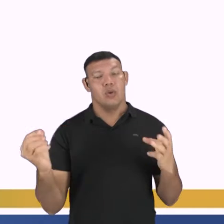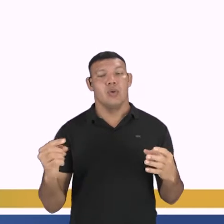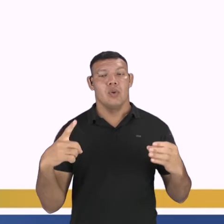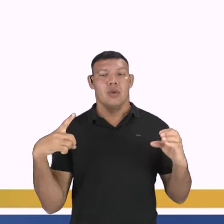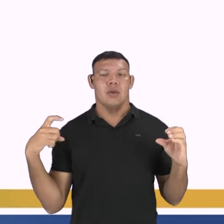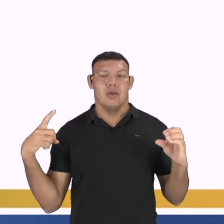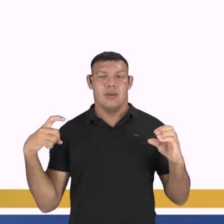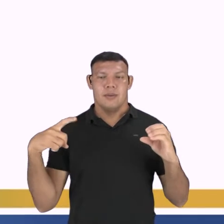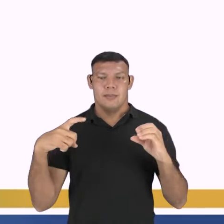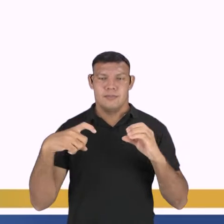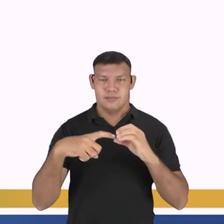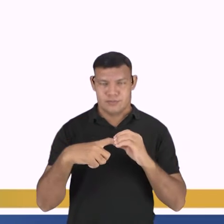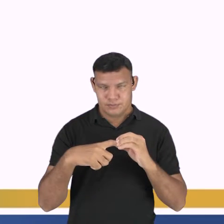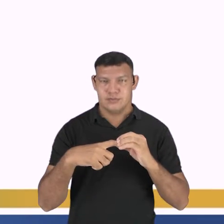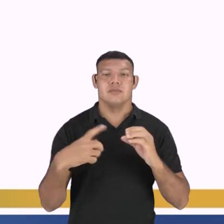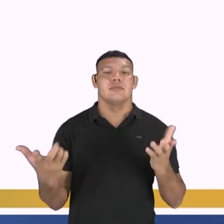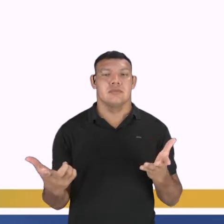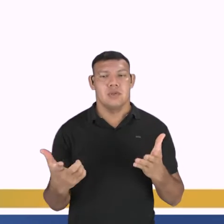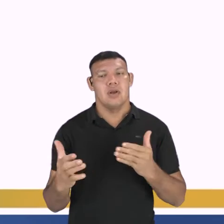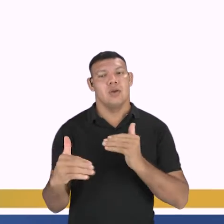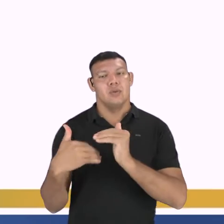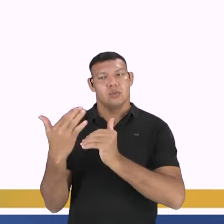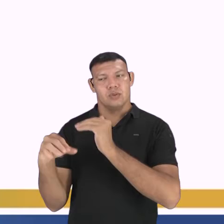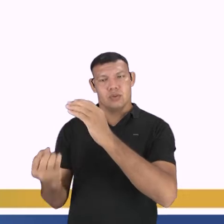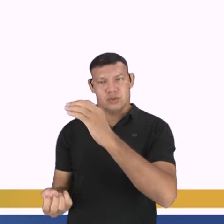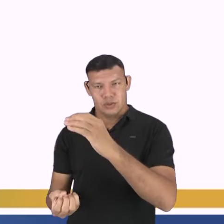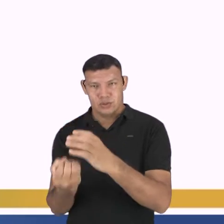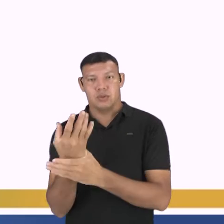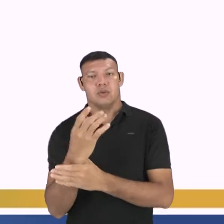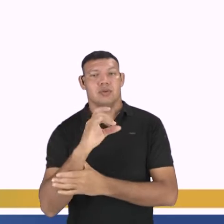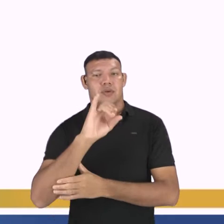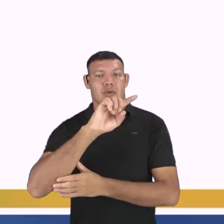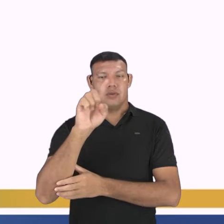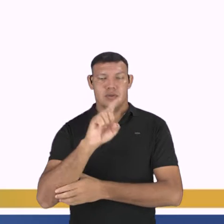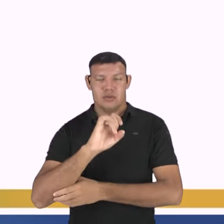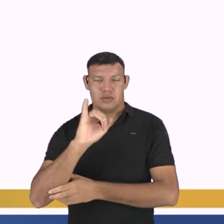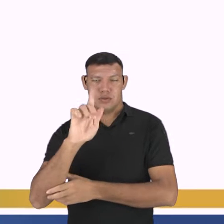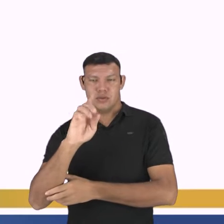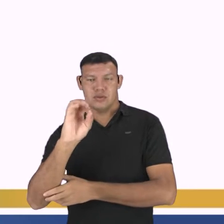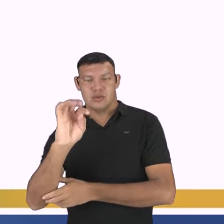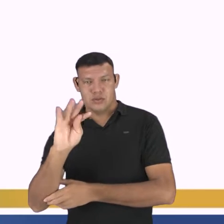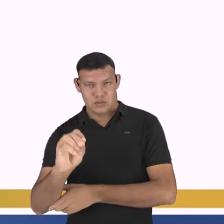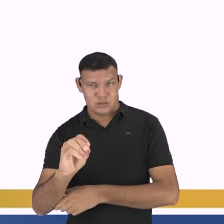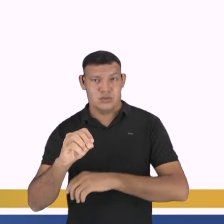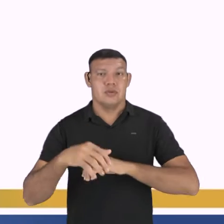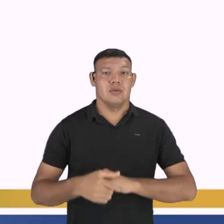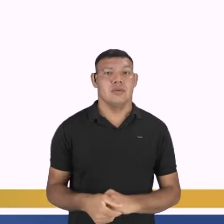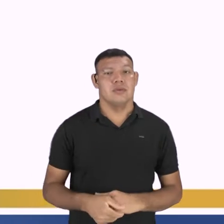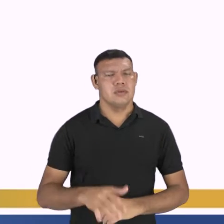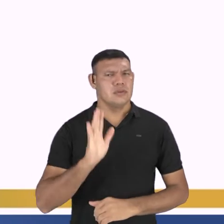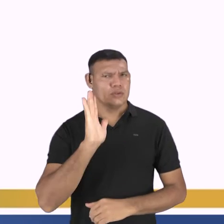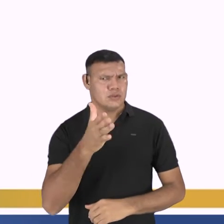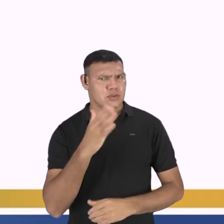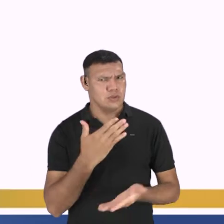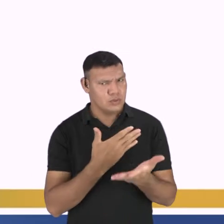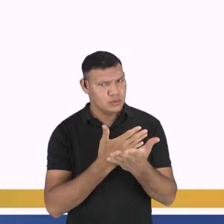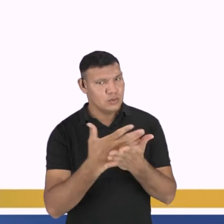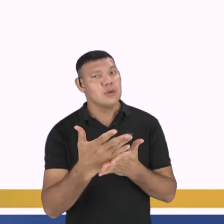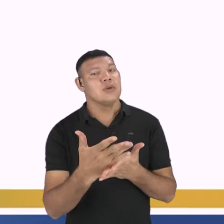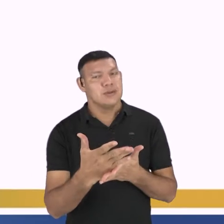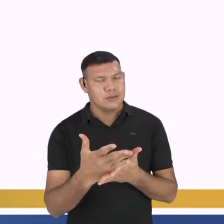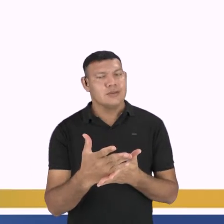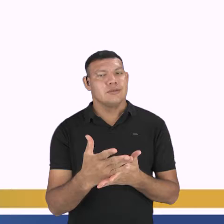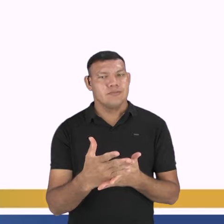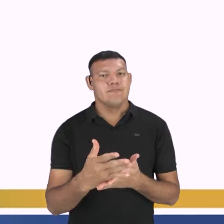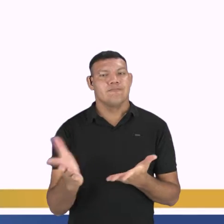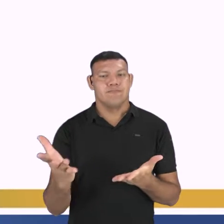unirão através da fecundação e darão origem ao zigoto. Né? O zigoto, ele já é o início da